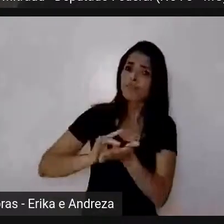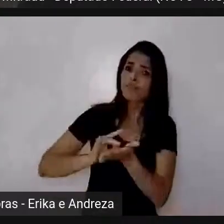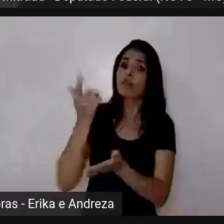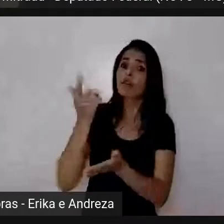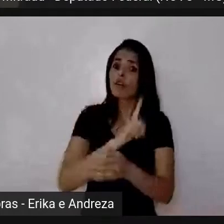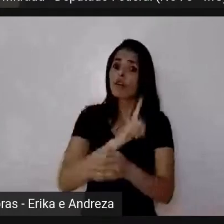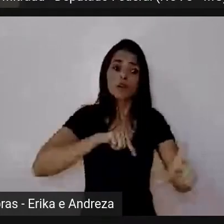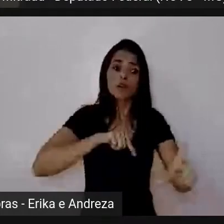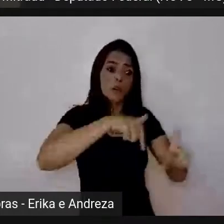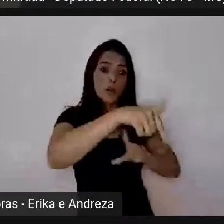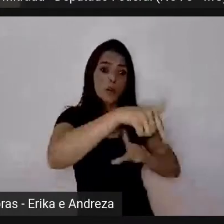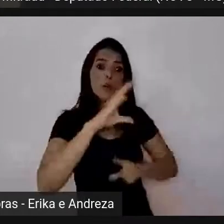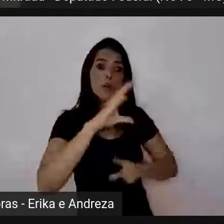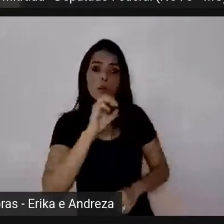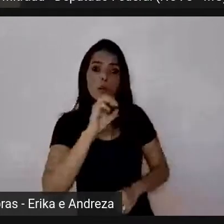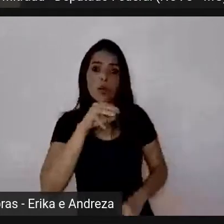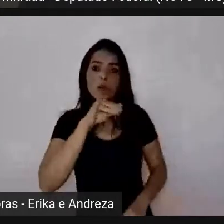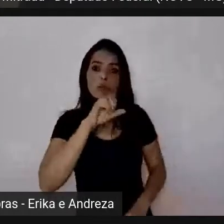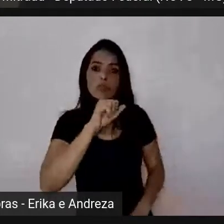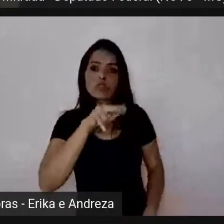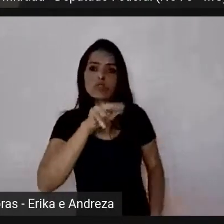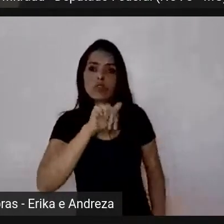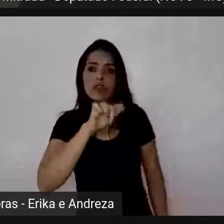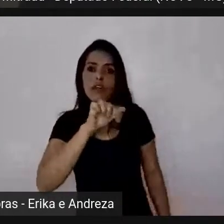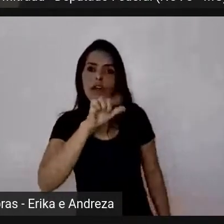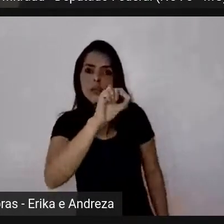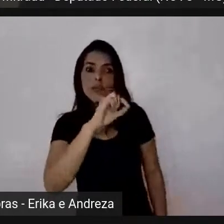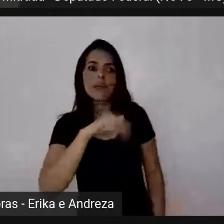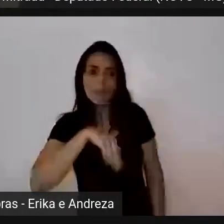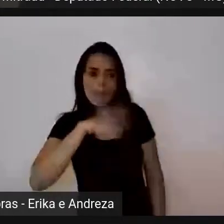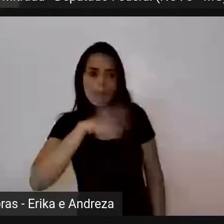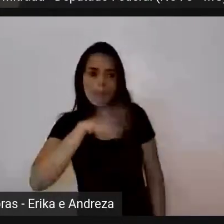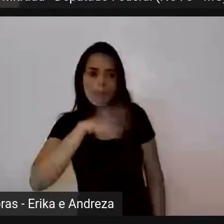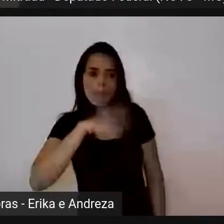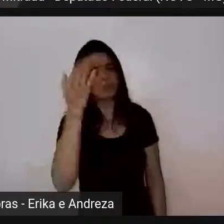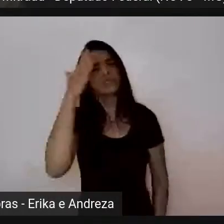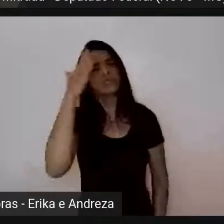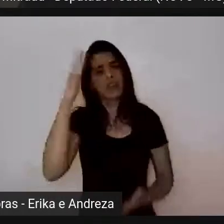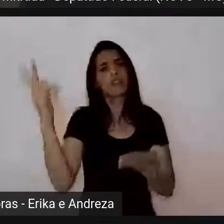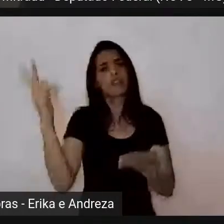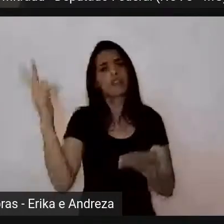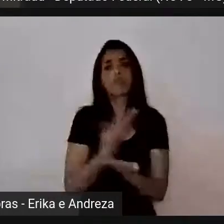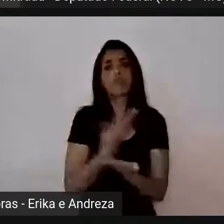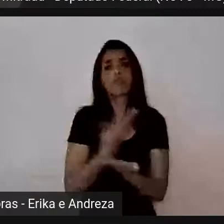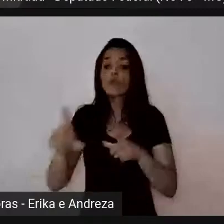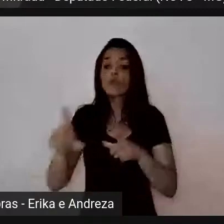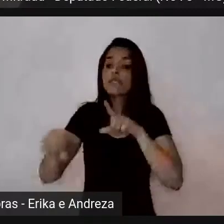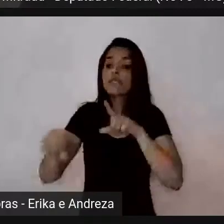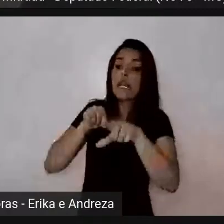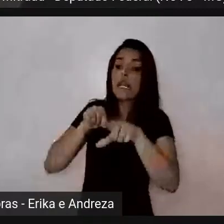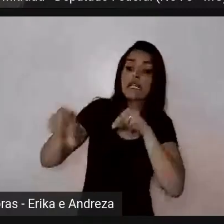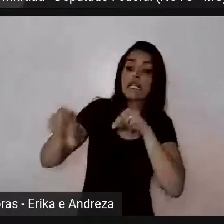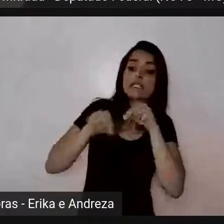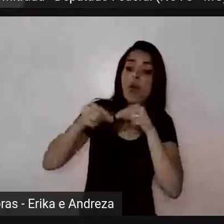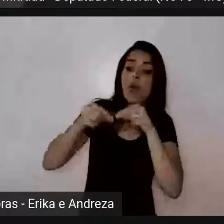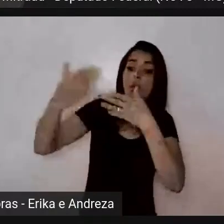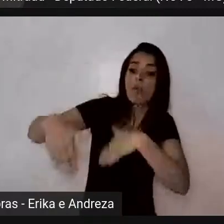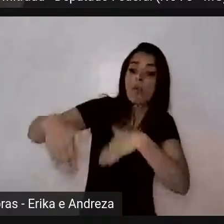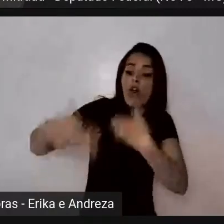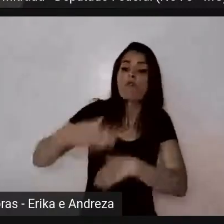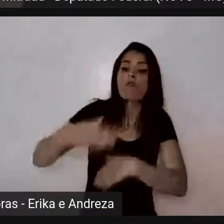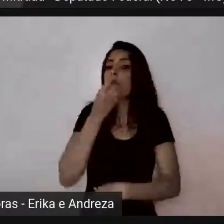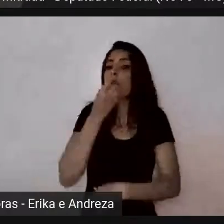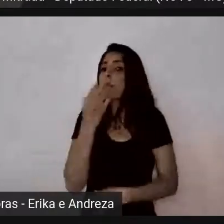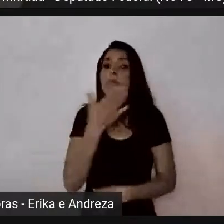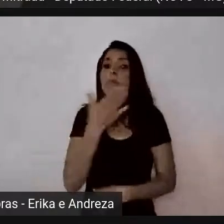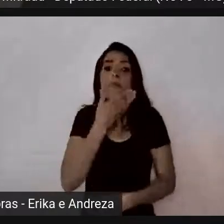cargos de maior ali relevância, né? Então, acho que a seleção é sempre, de forma objetiva, a melhor forma de